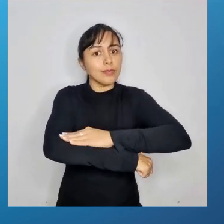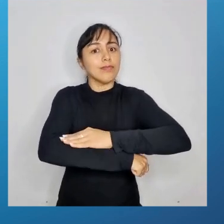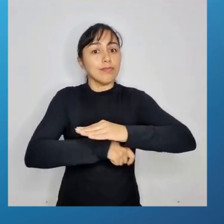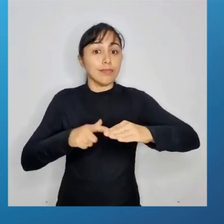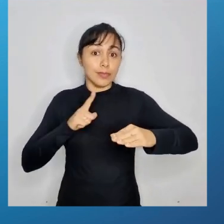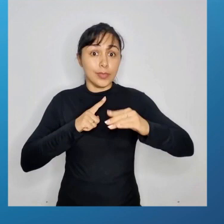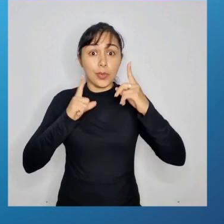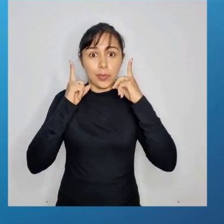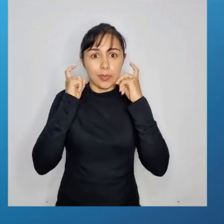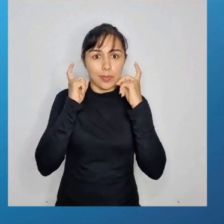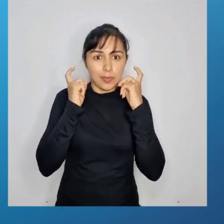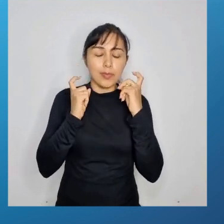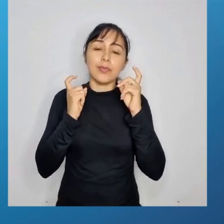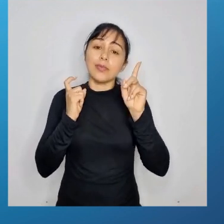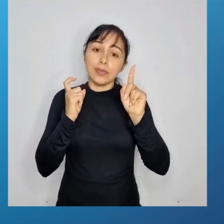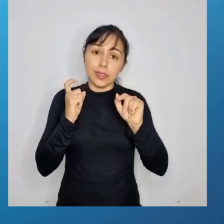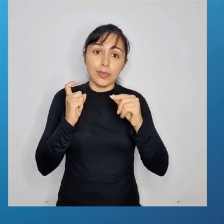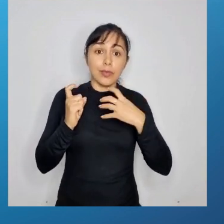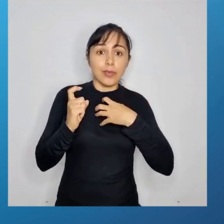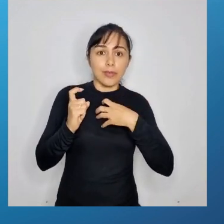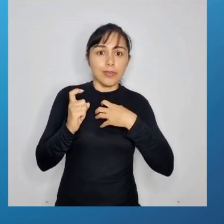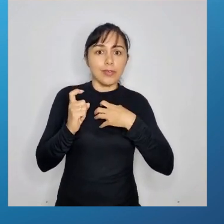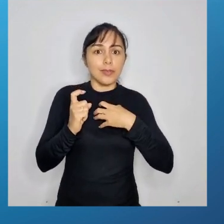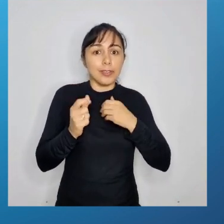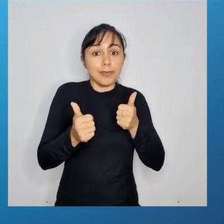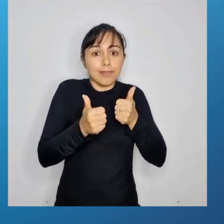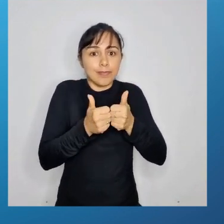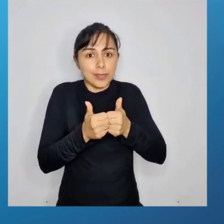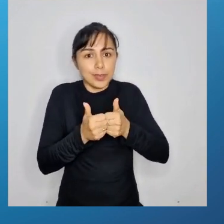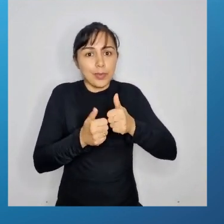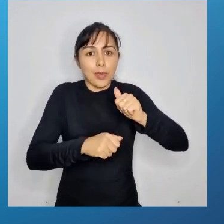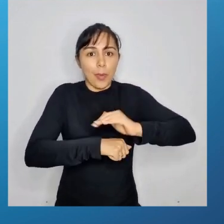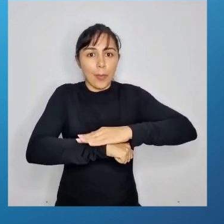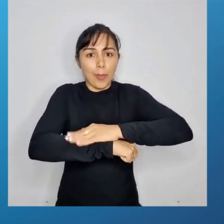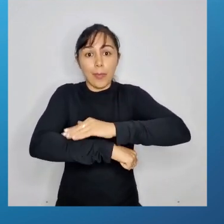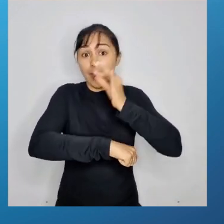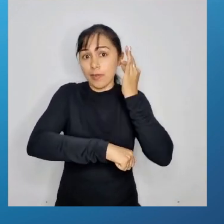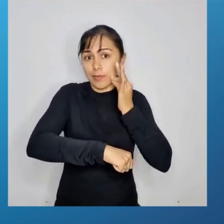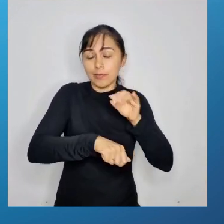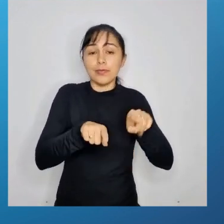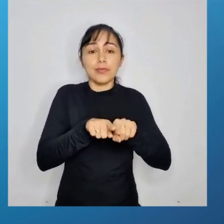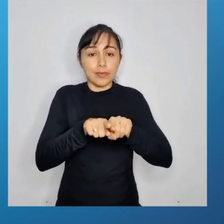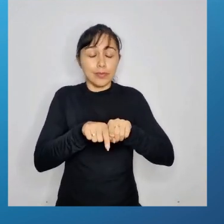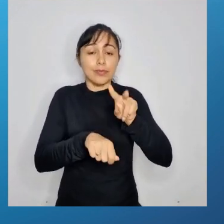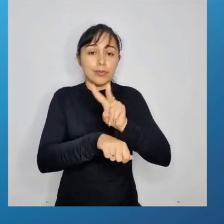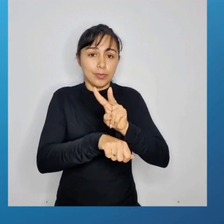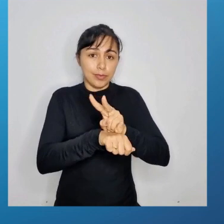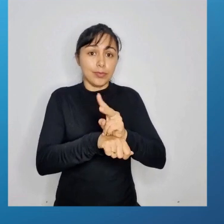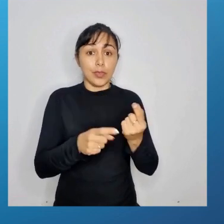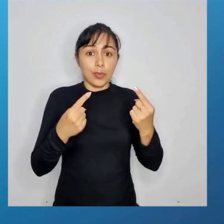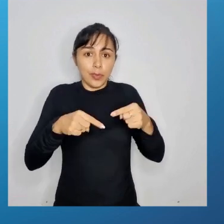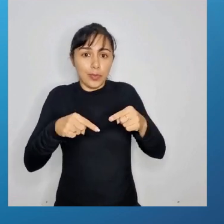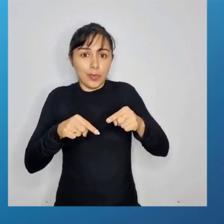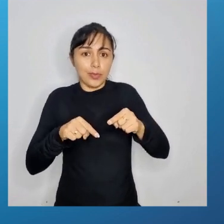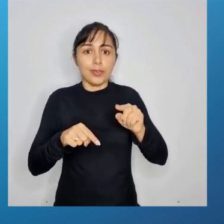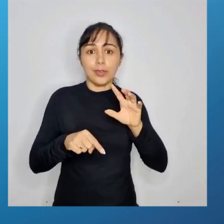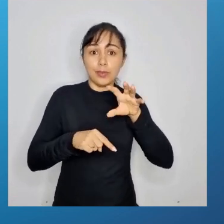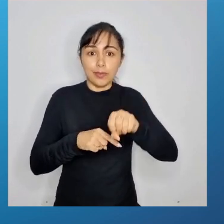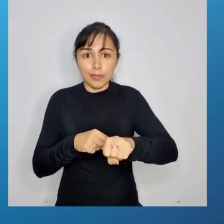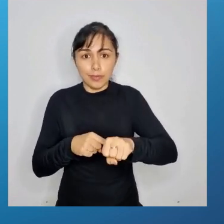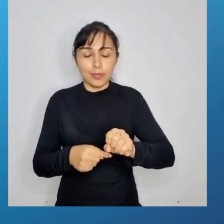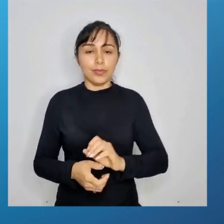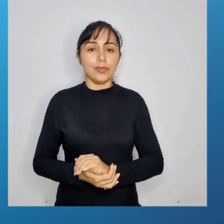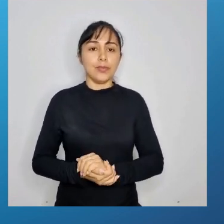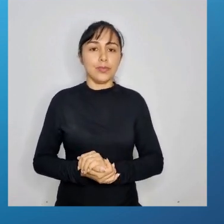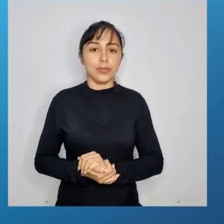um mecanismo de atração da fêmea, além de proteção também contra predadores. Aqui mais